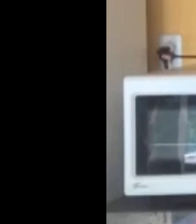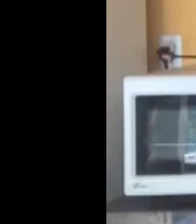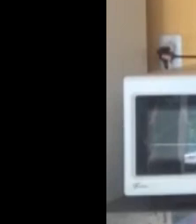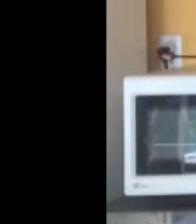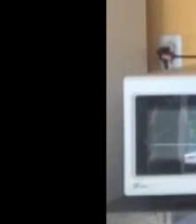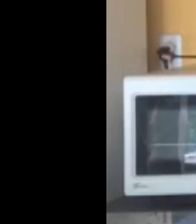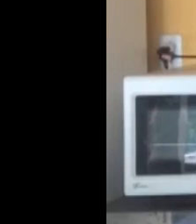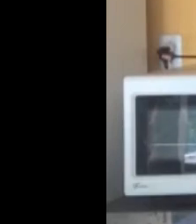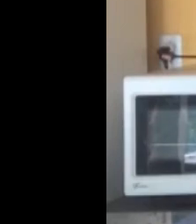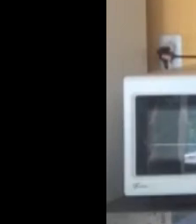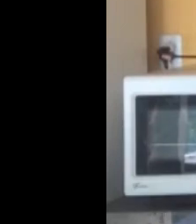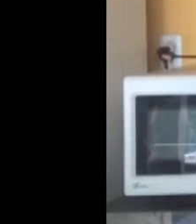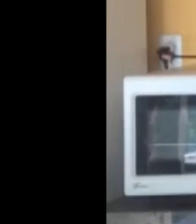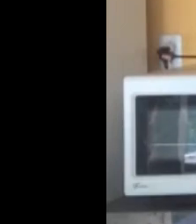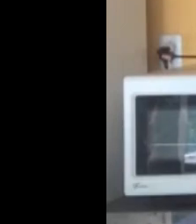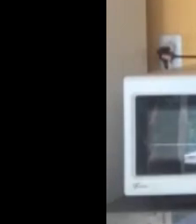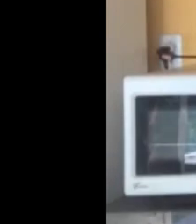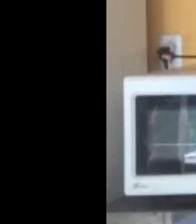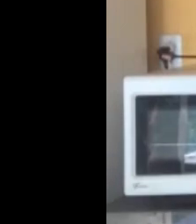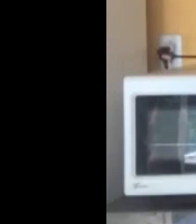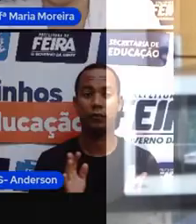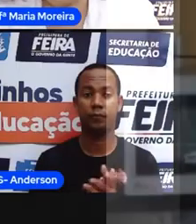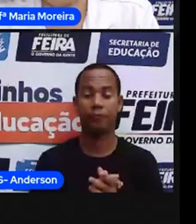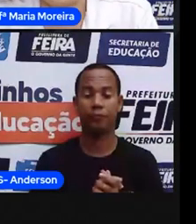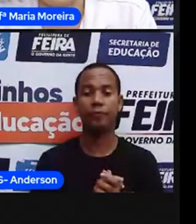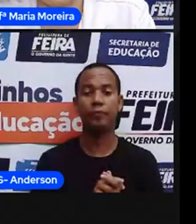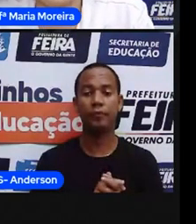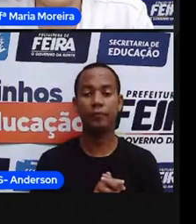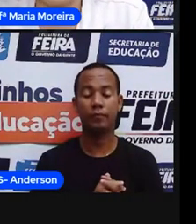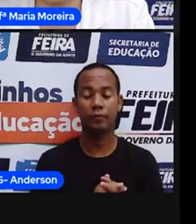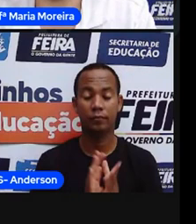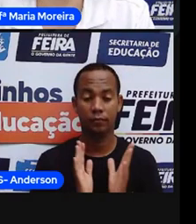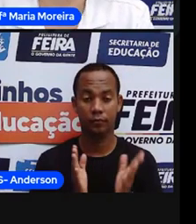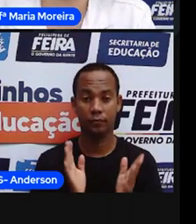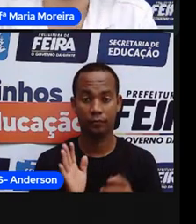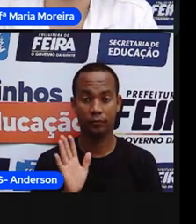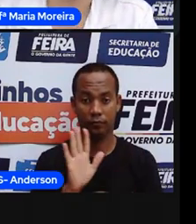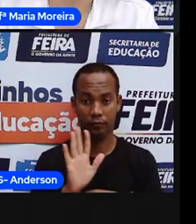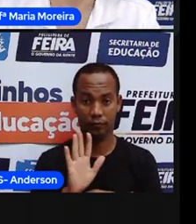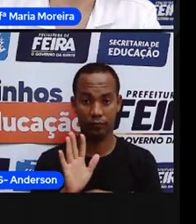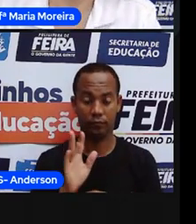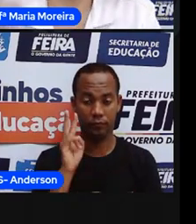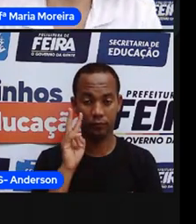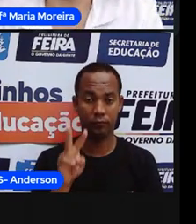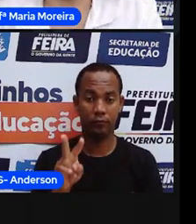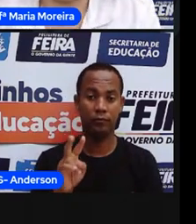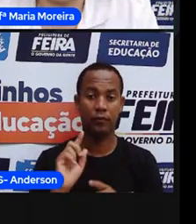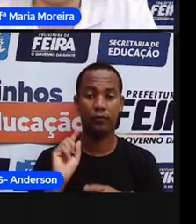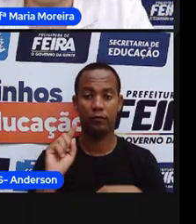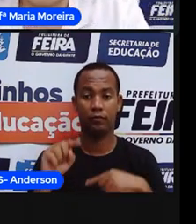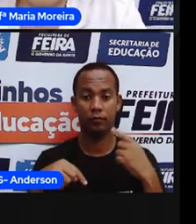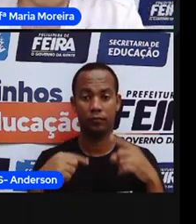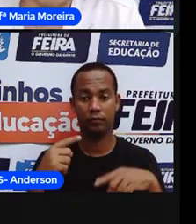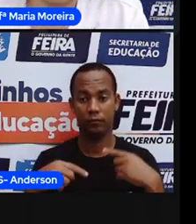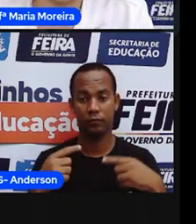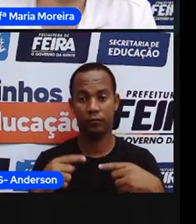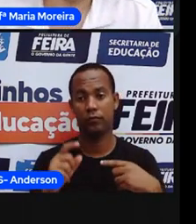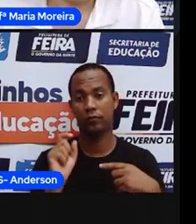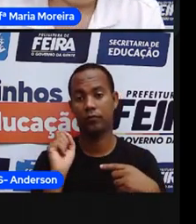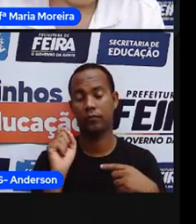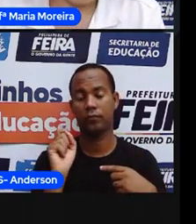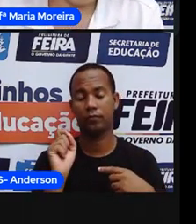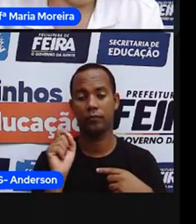a alimentação, com a comida e tudo mais. Bacana, né? E aí depois que a gente assistiu esse vídeo,